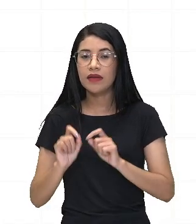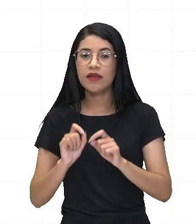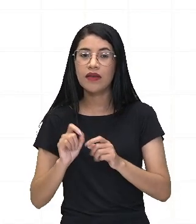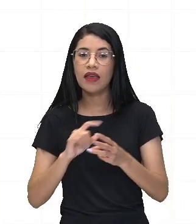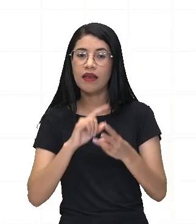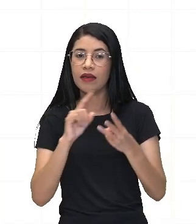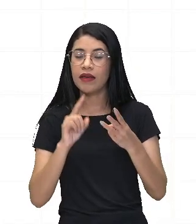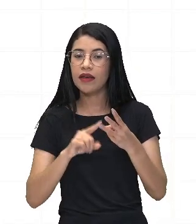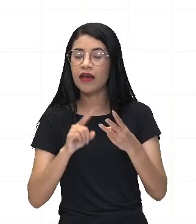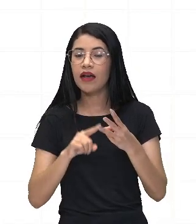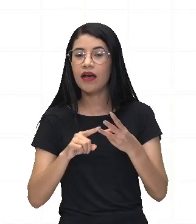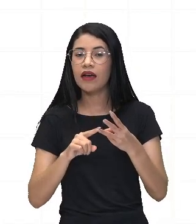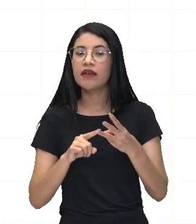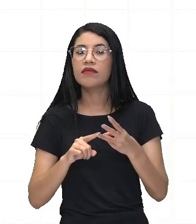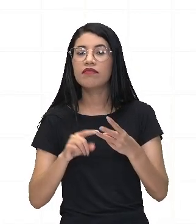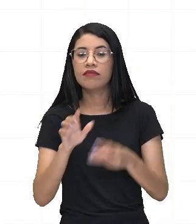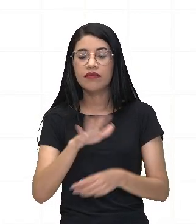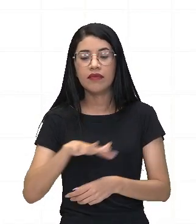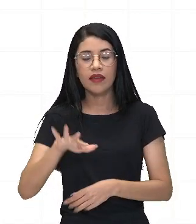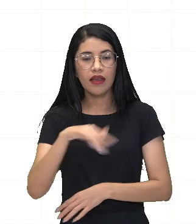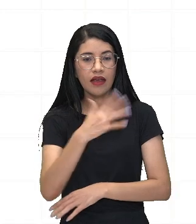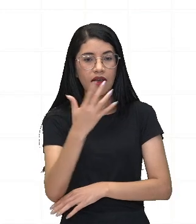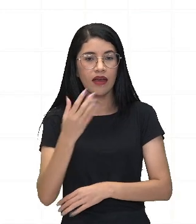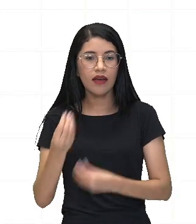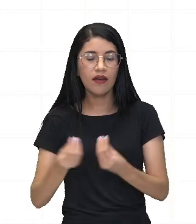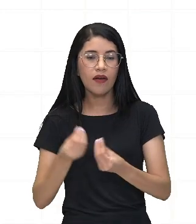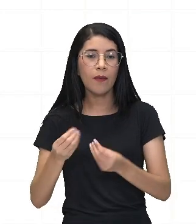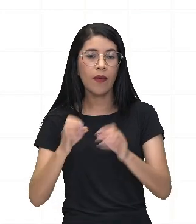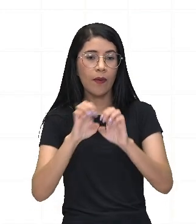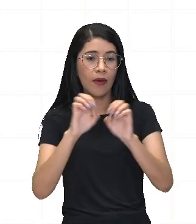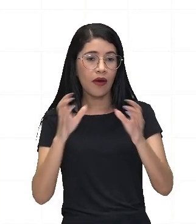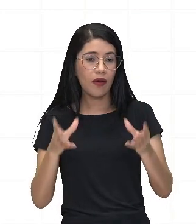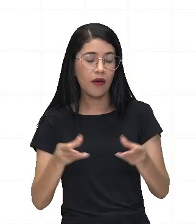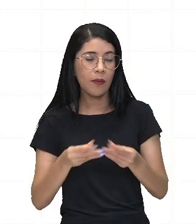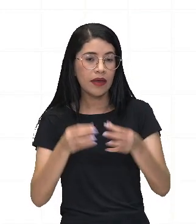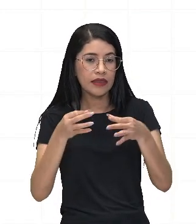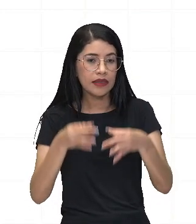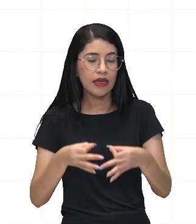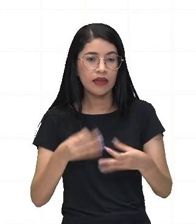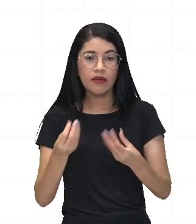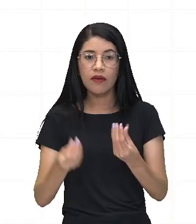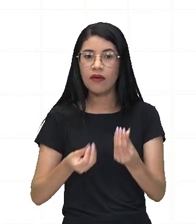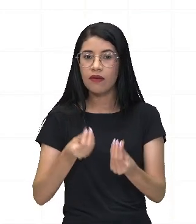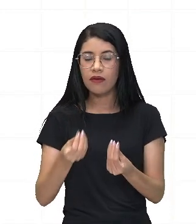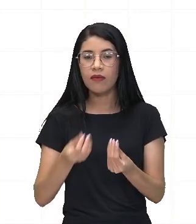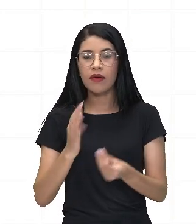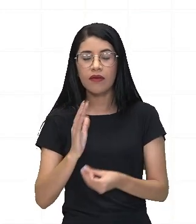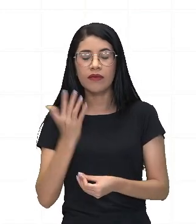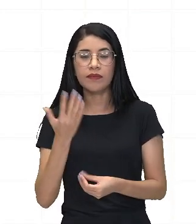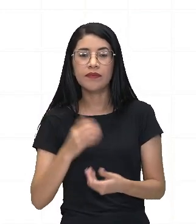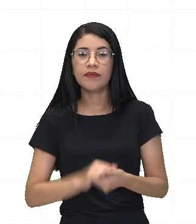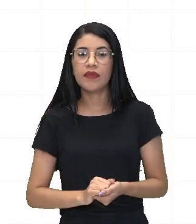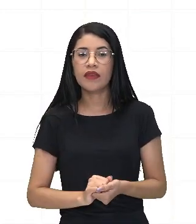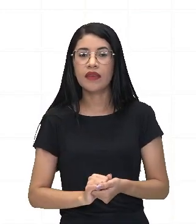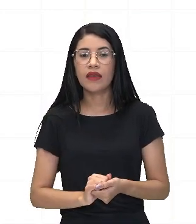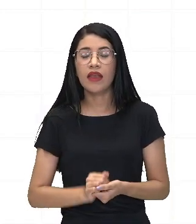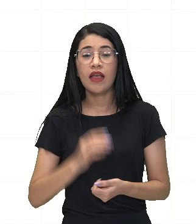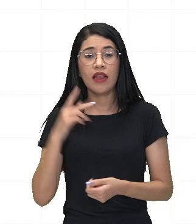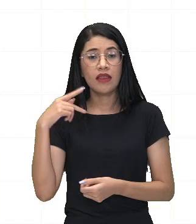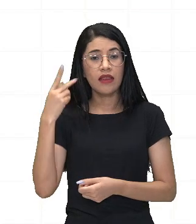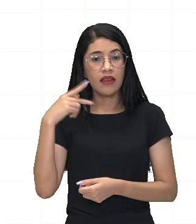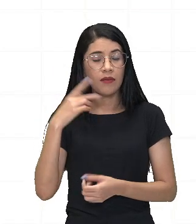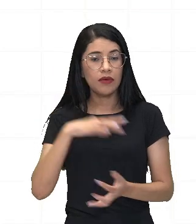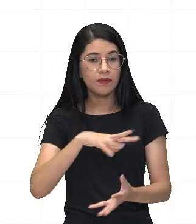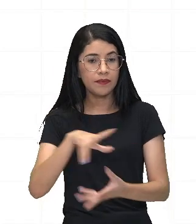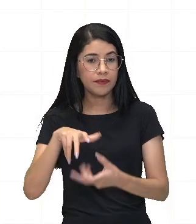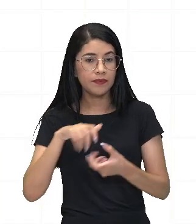pilar ambiental, que tem que ser ecologicamente correto, onde dentro da política de desenvolvimento